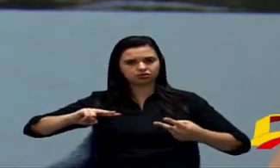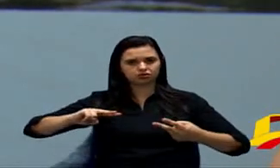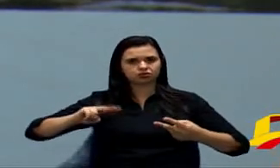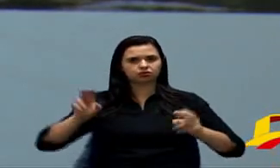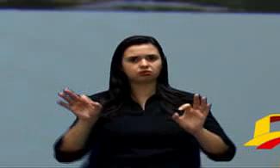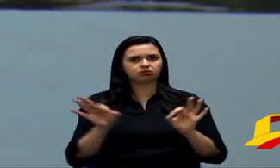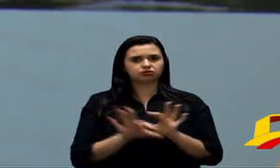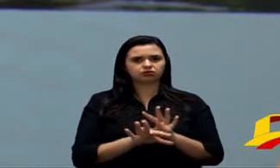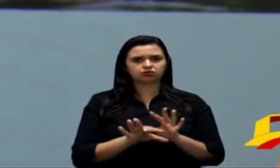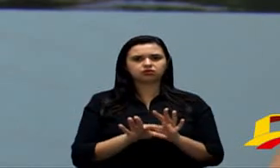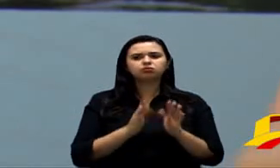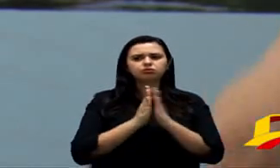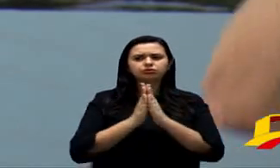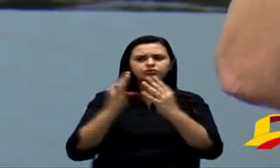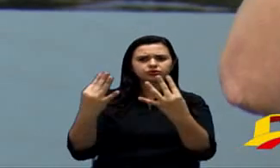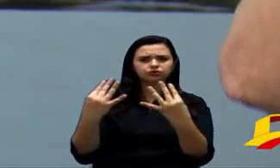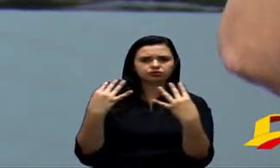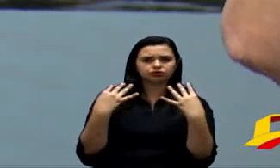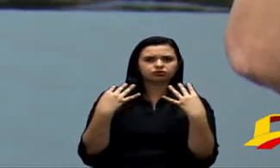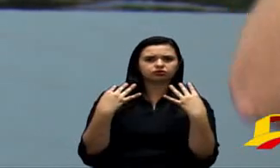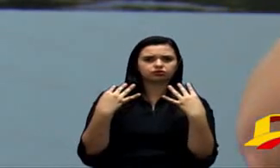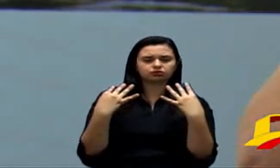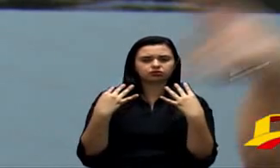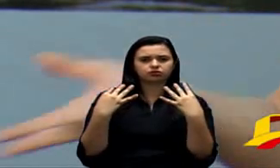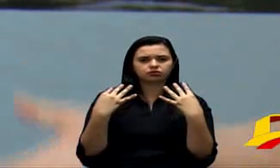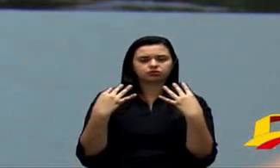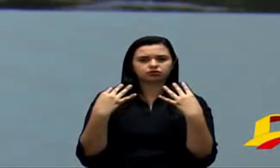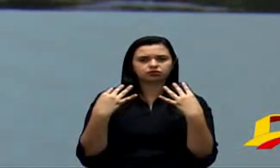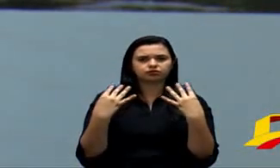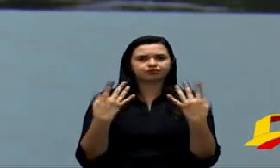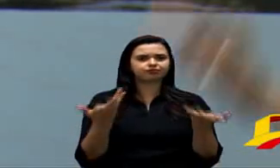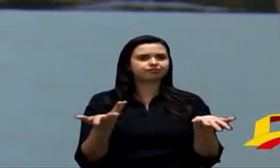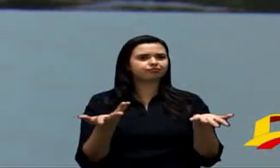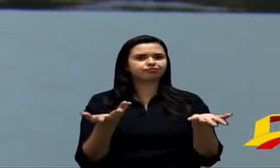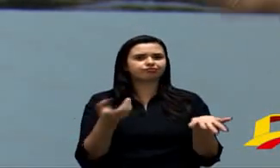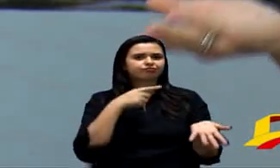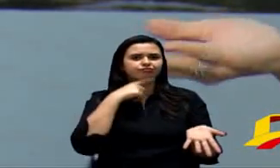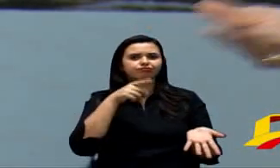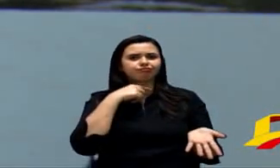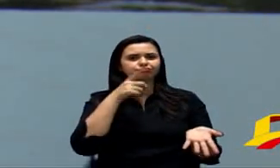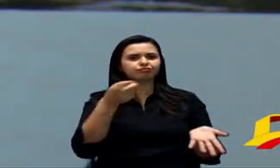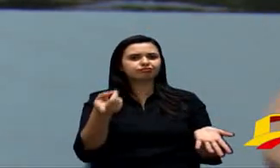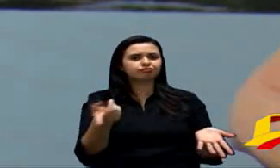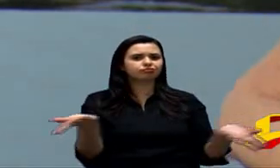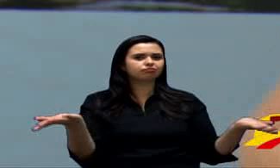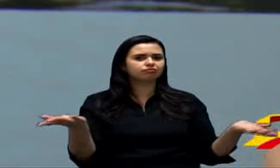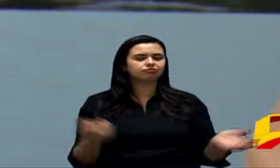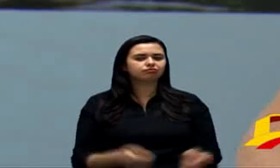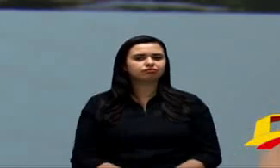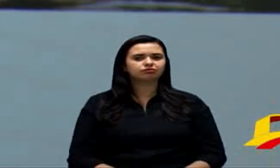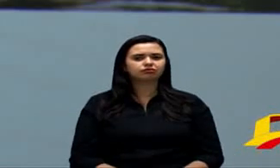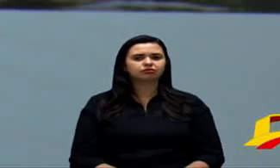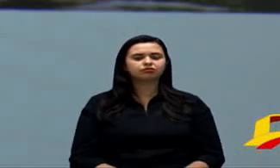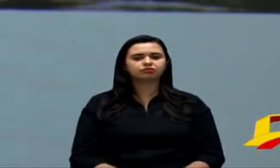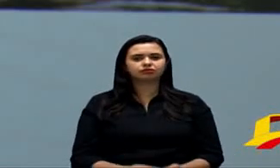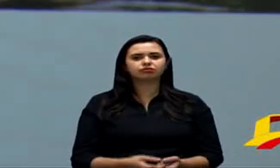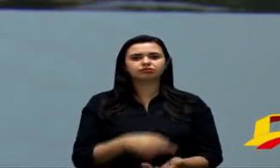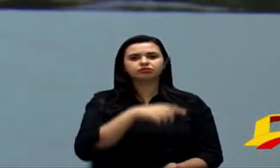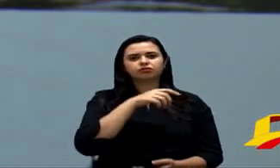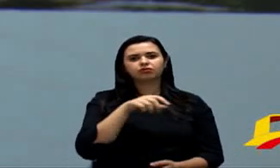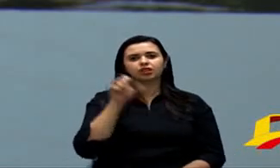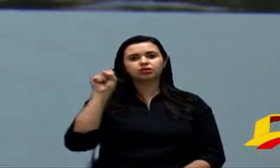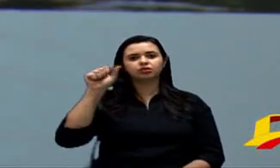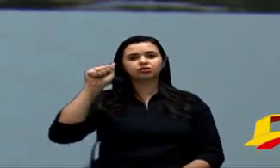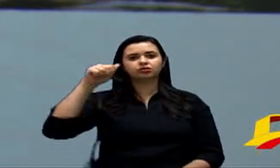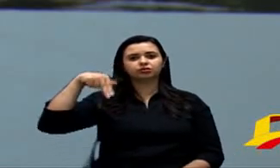favor, olhem para mim. O Sandro... Ah, gente, não dá para falar assim. Viu? O Sandro tem